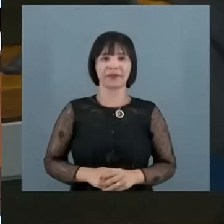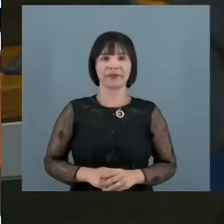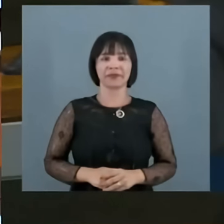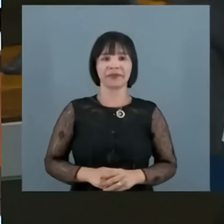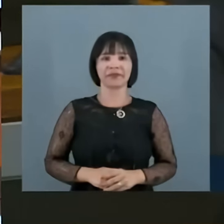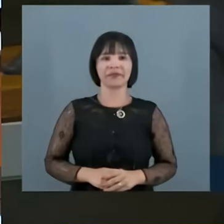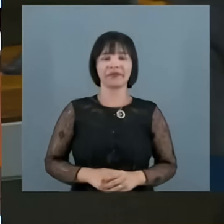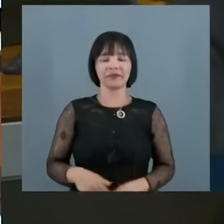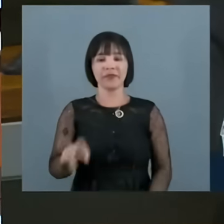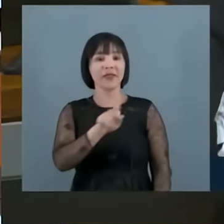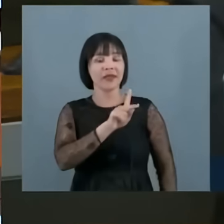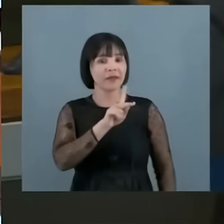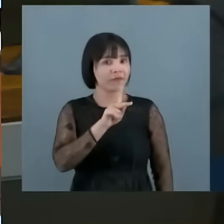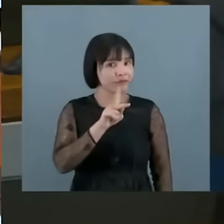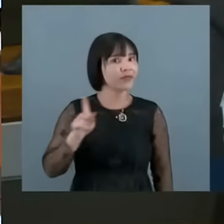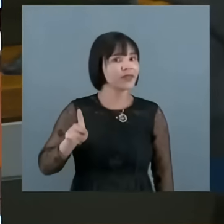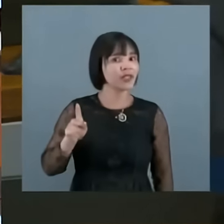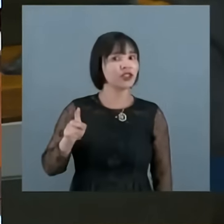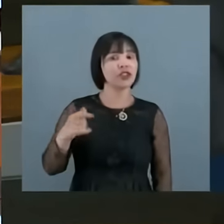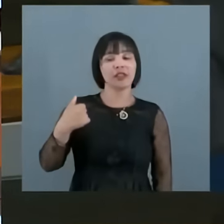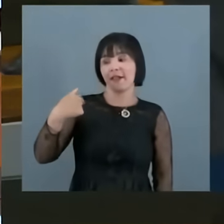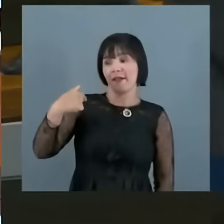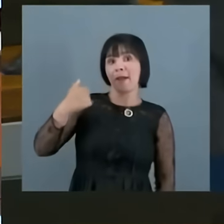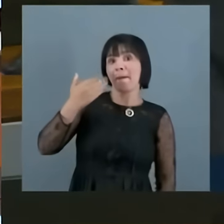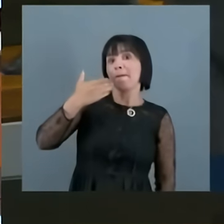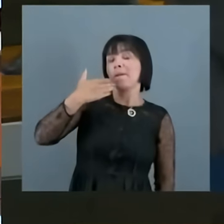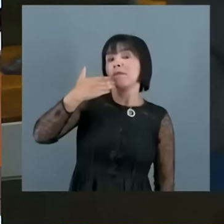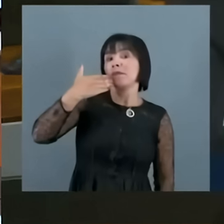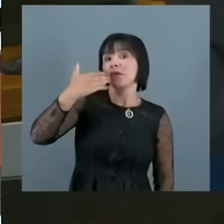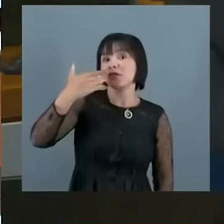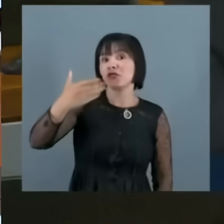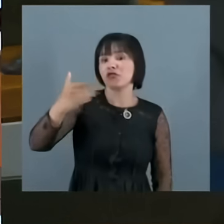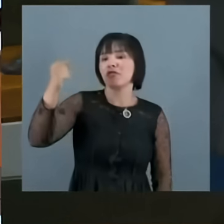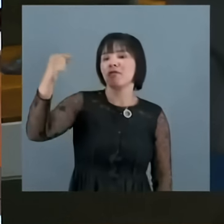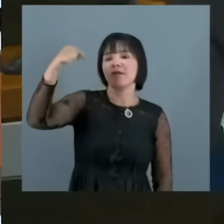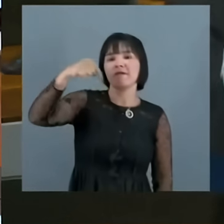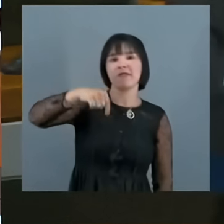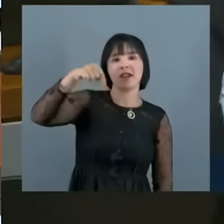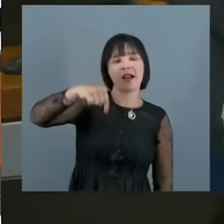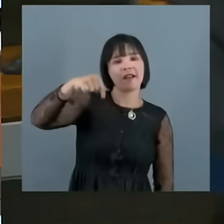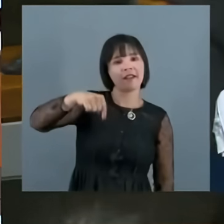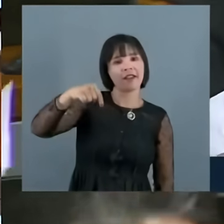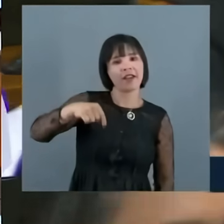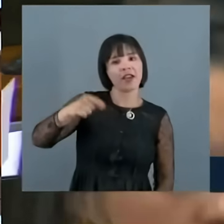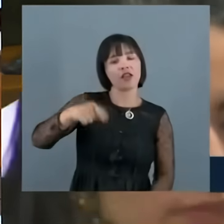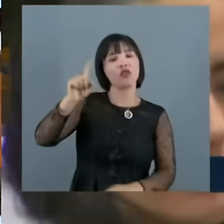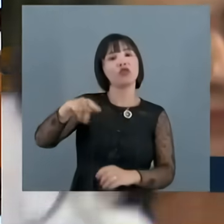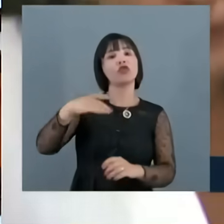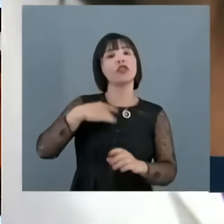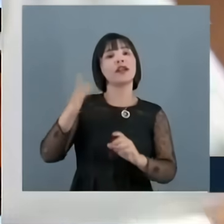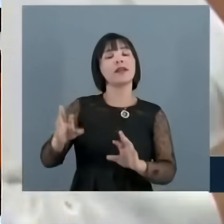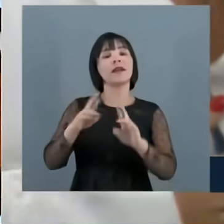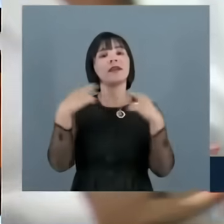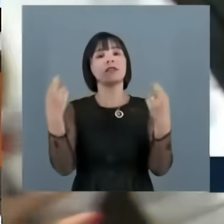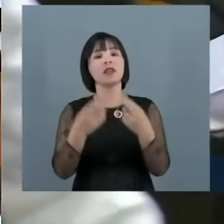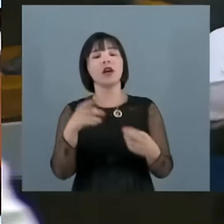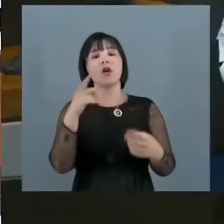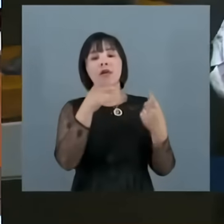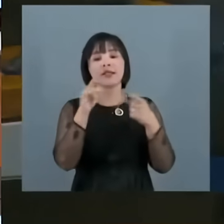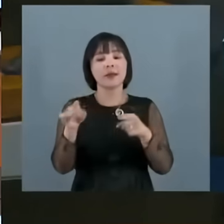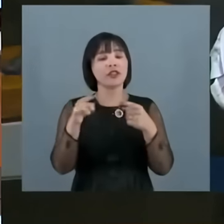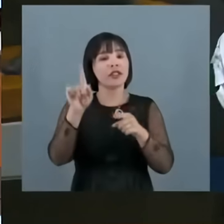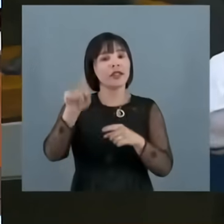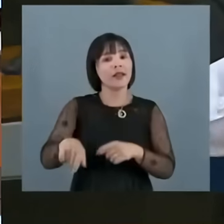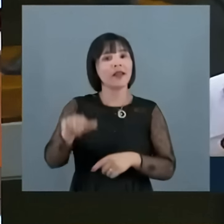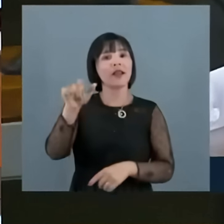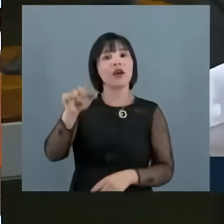Senhor presidente, ele me pediu para vir no dia da sabatina dele, eu não tinha mandato. Por achar que eu